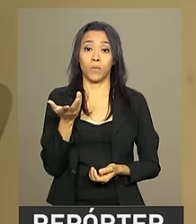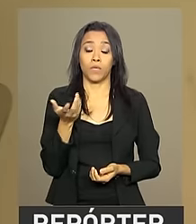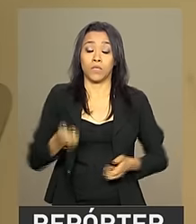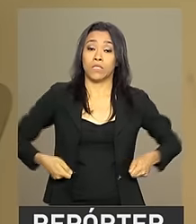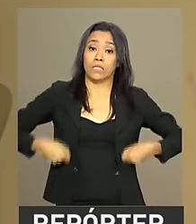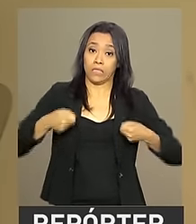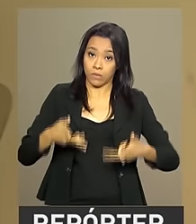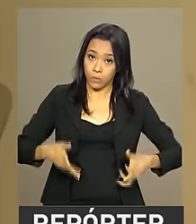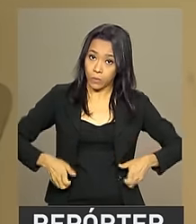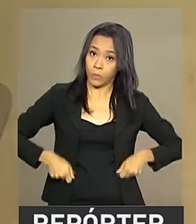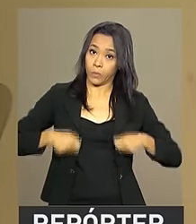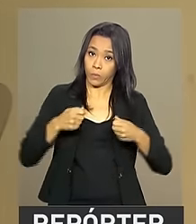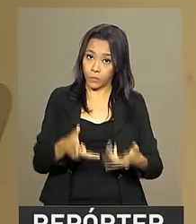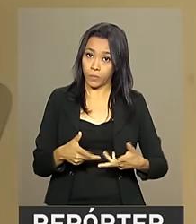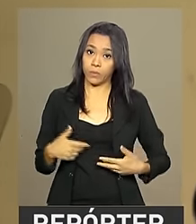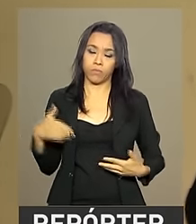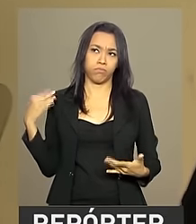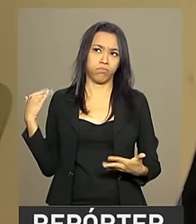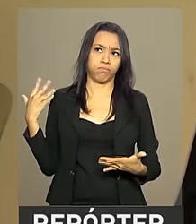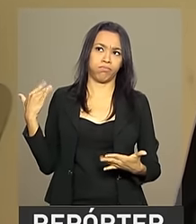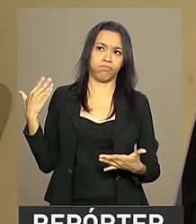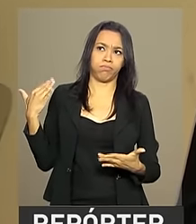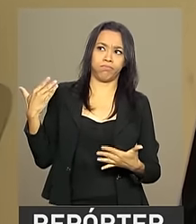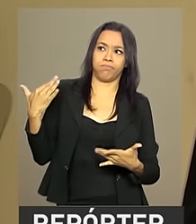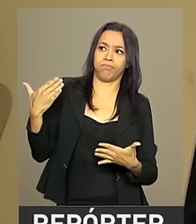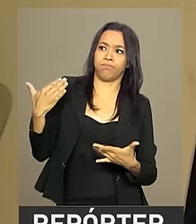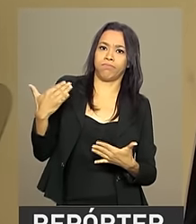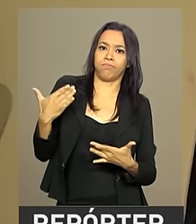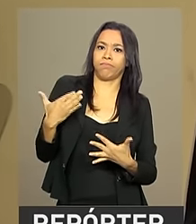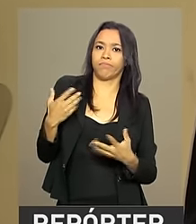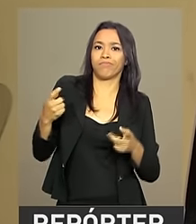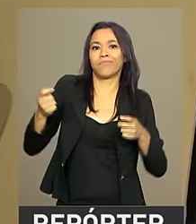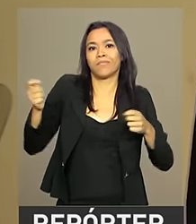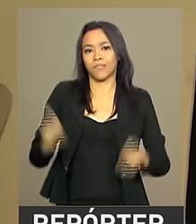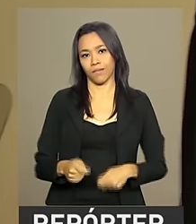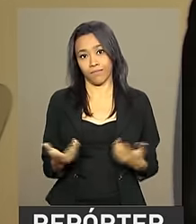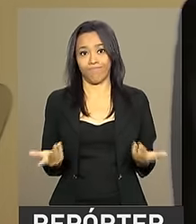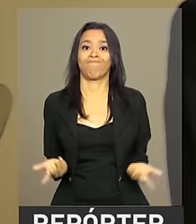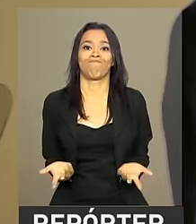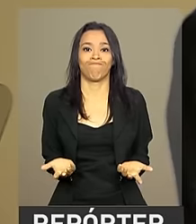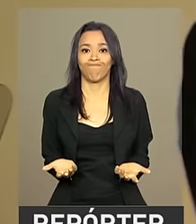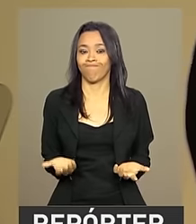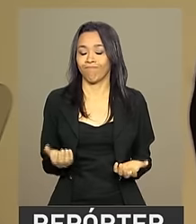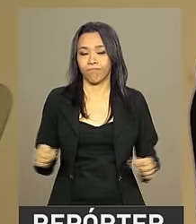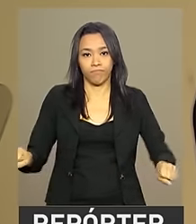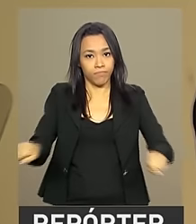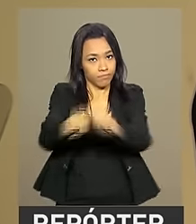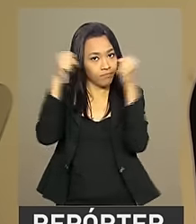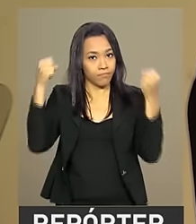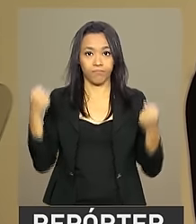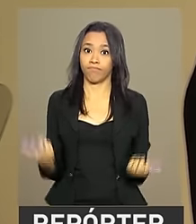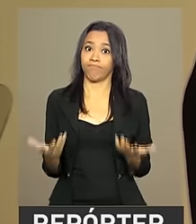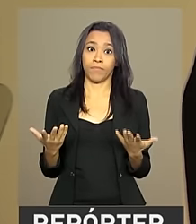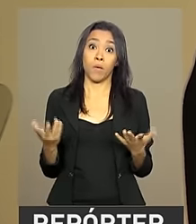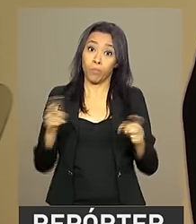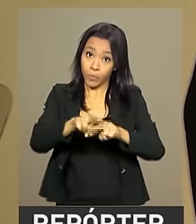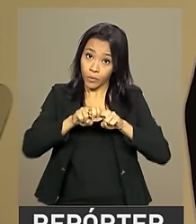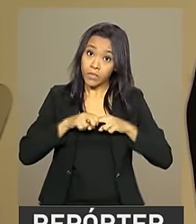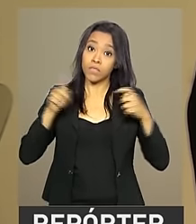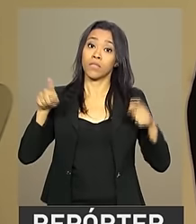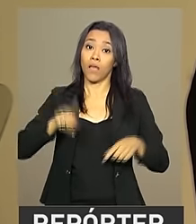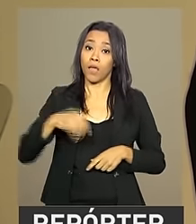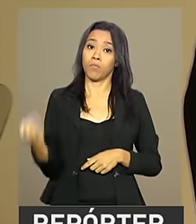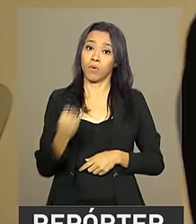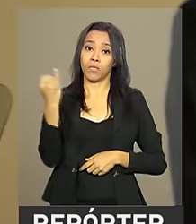se consolidou nos últimos anos, é insustentável. Daí a necessidade de estabelecer um limite geral para o